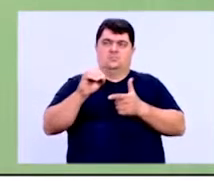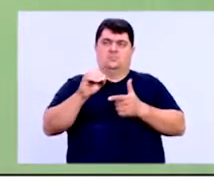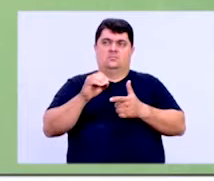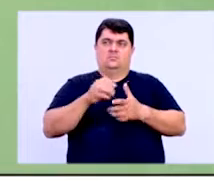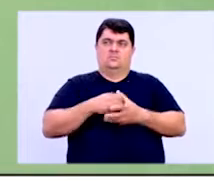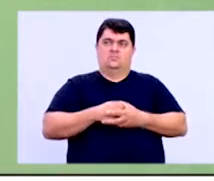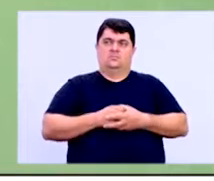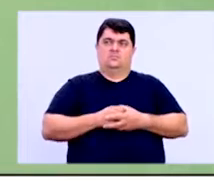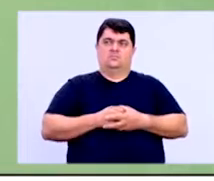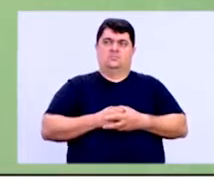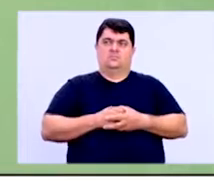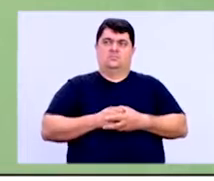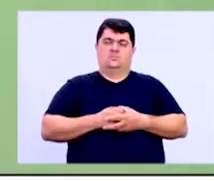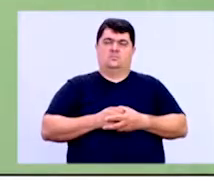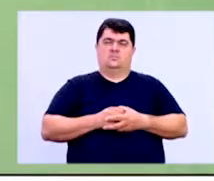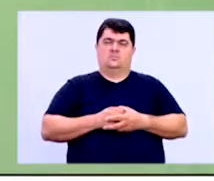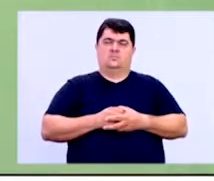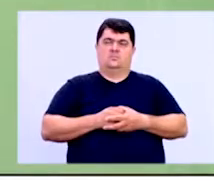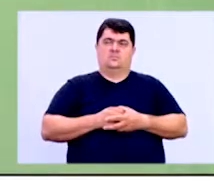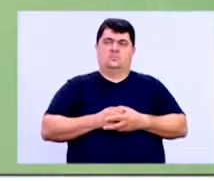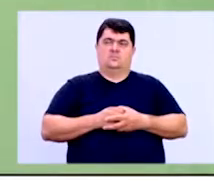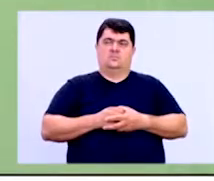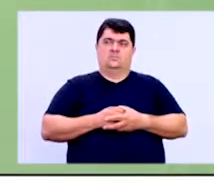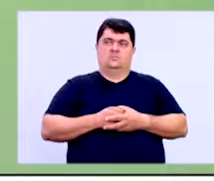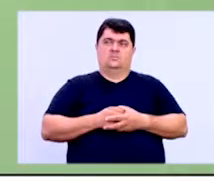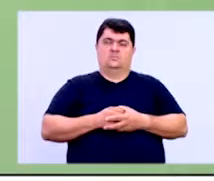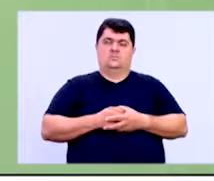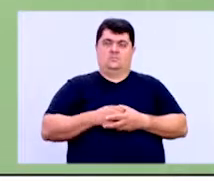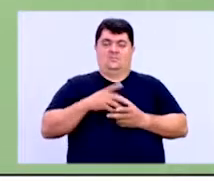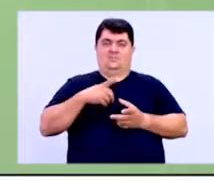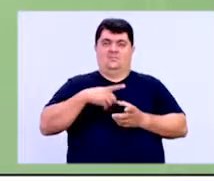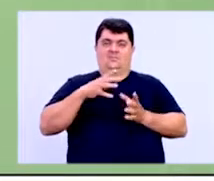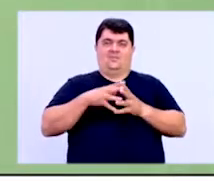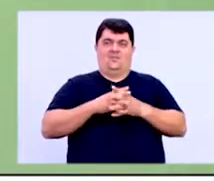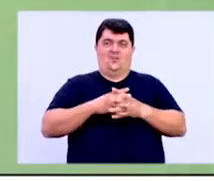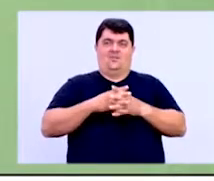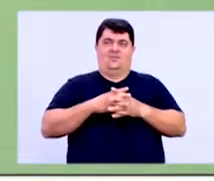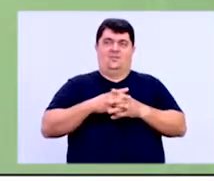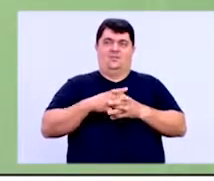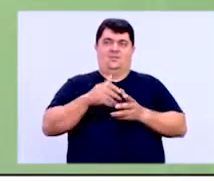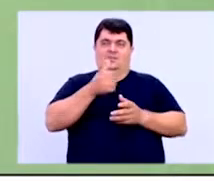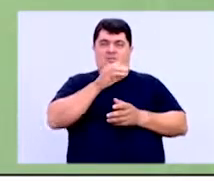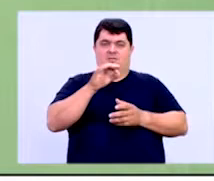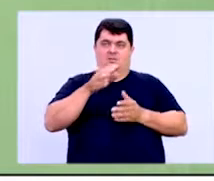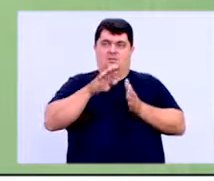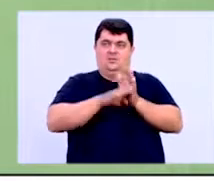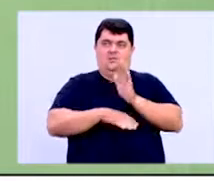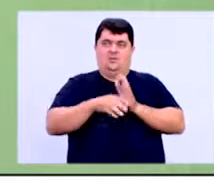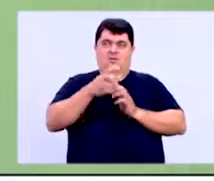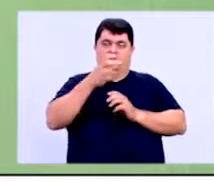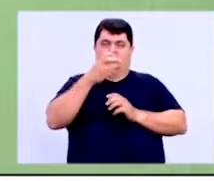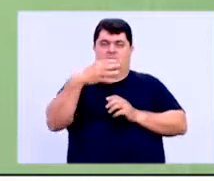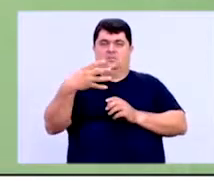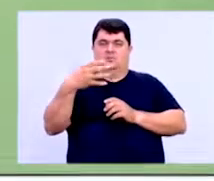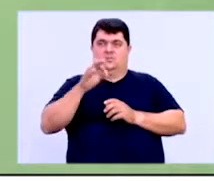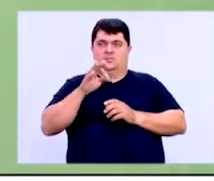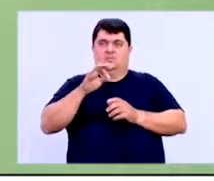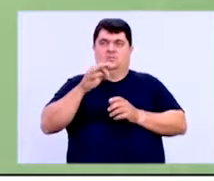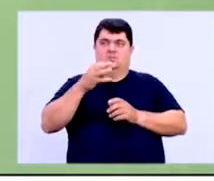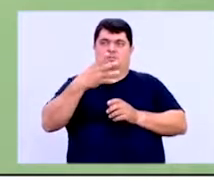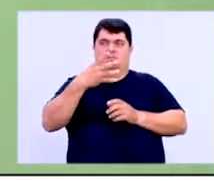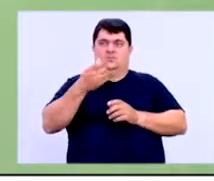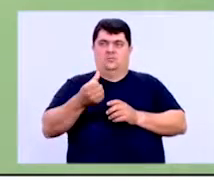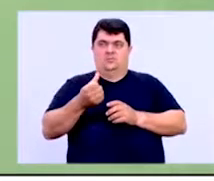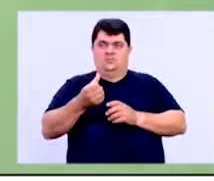peraí, vamos lá, professor, o senhor enrolou, verdade, enrolei, tá ok. 100 menos 54,